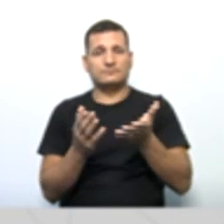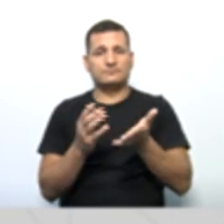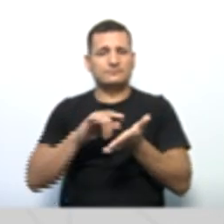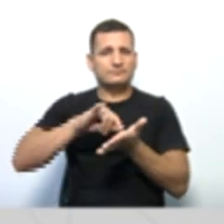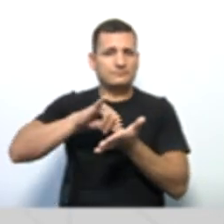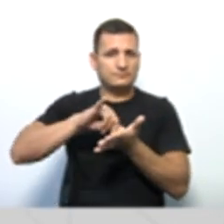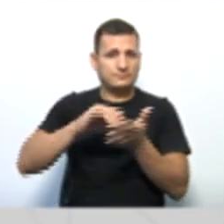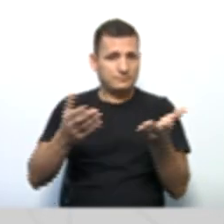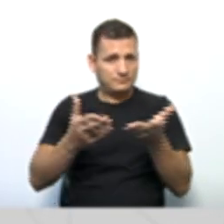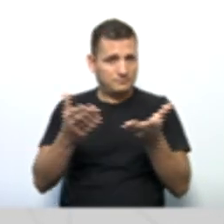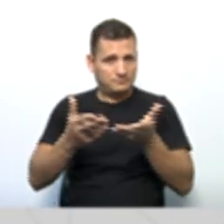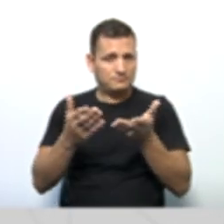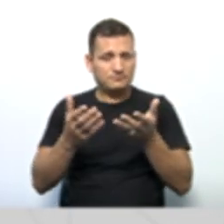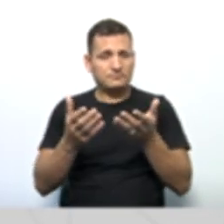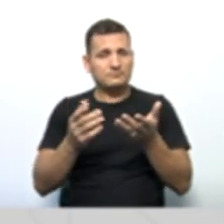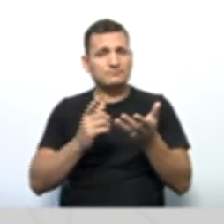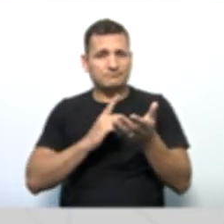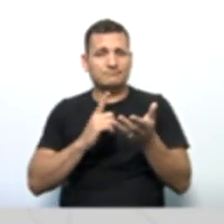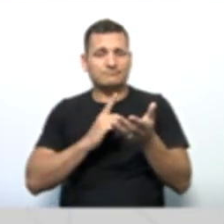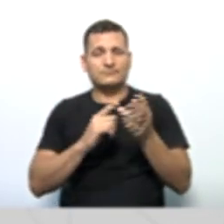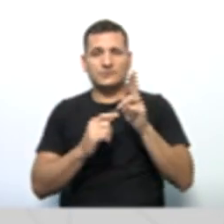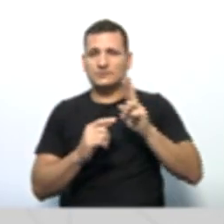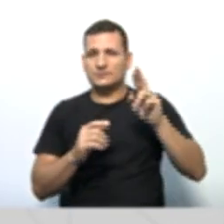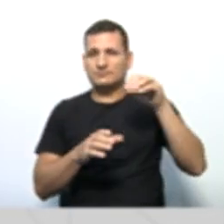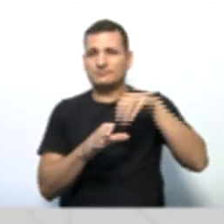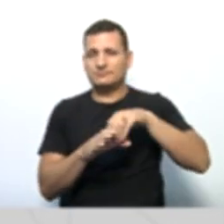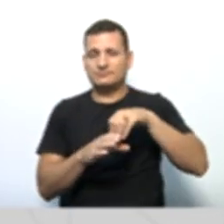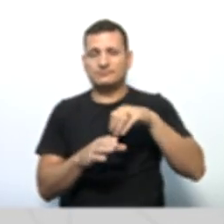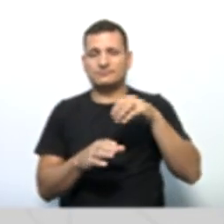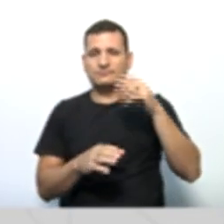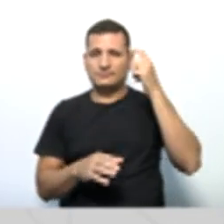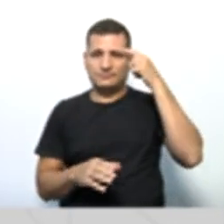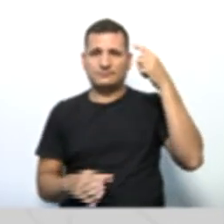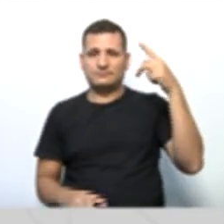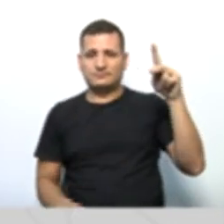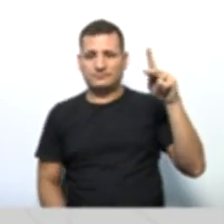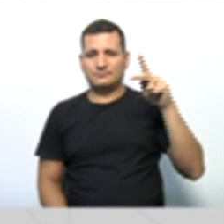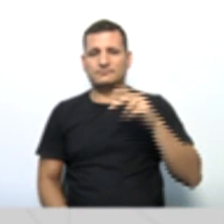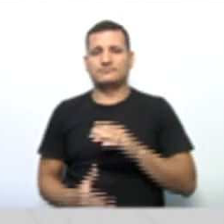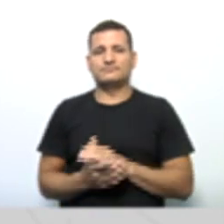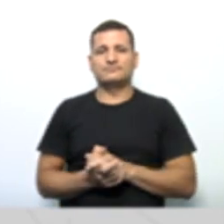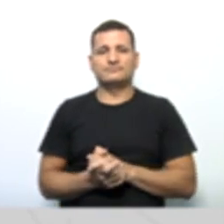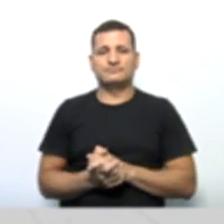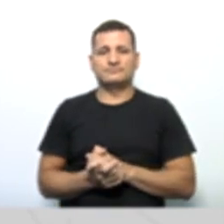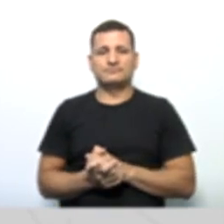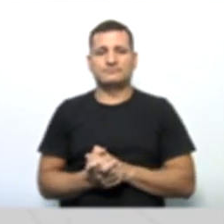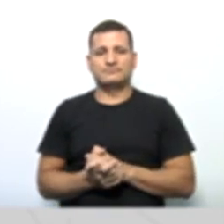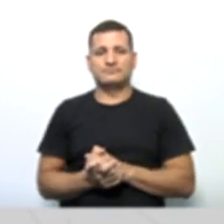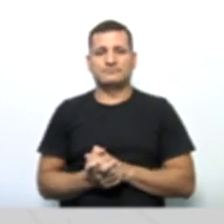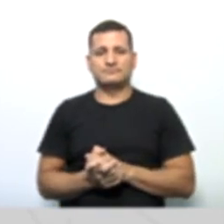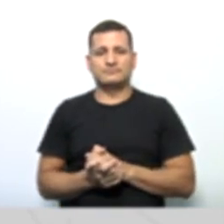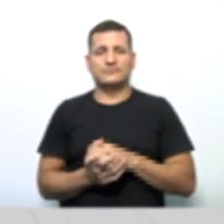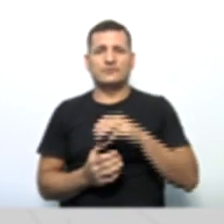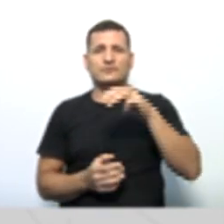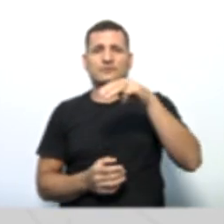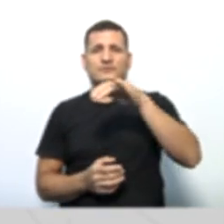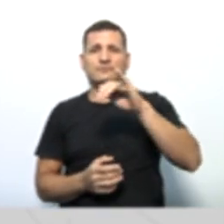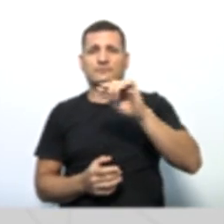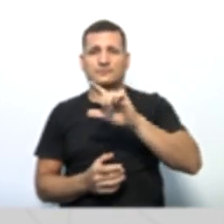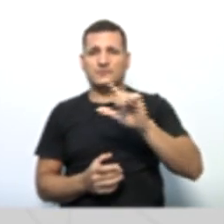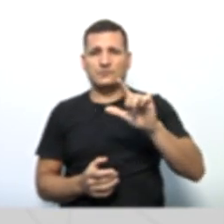contemporânea, vem desse utilitarismo pensado por Bentham e por Stuart Mill, que Stuart Mill é um dos grandes idealizadores